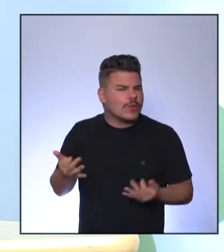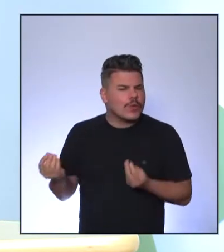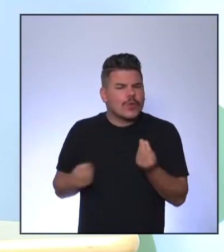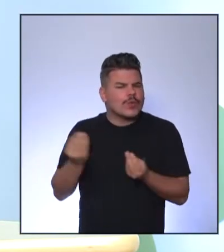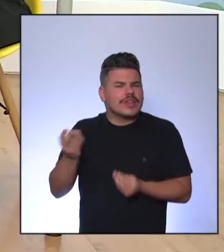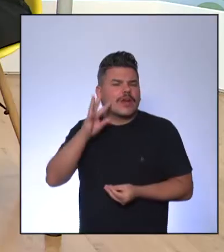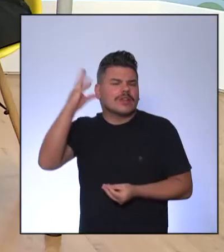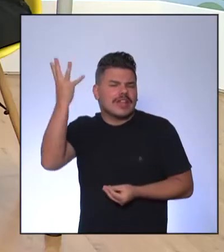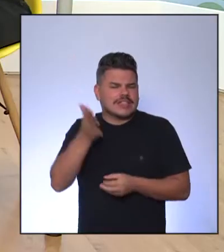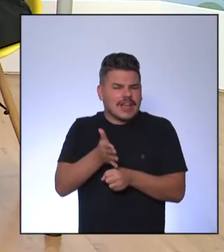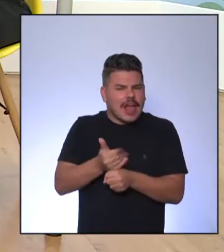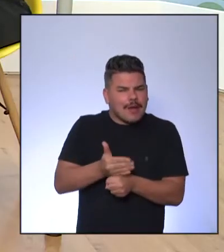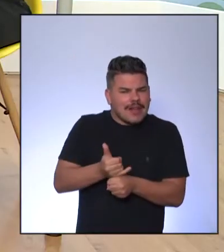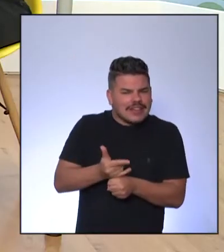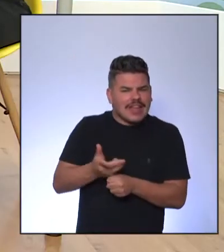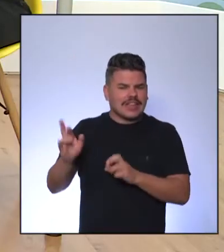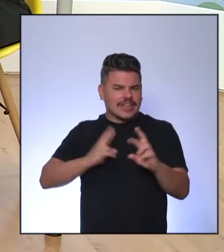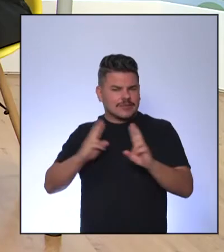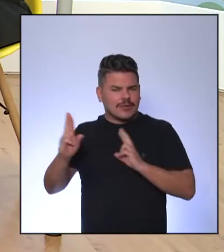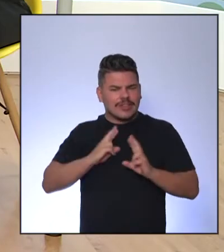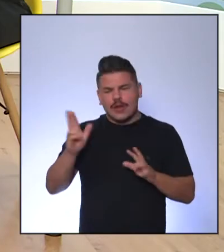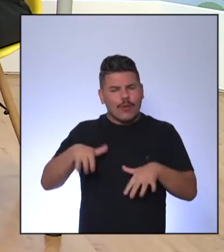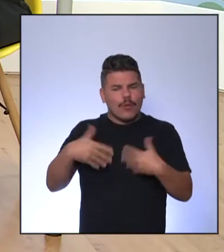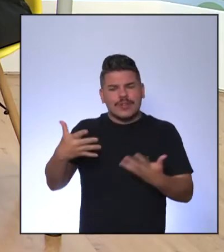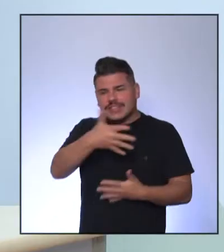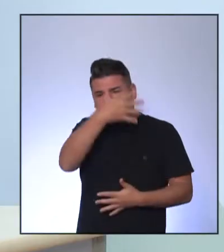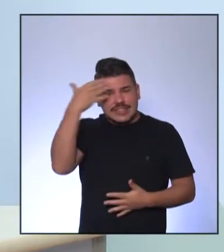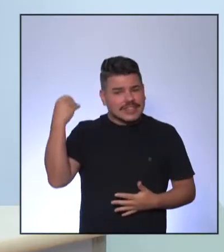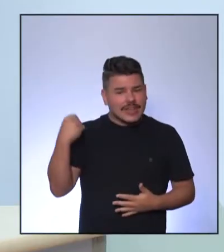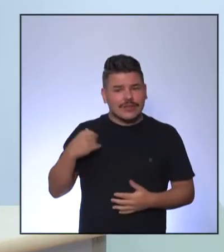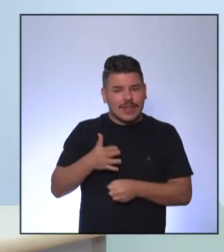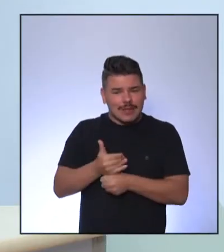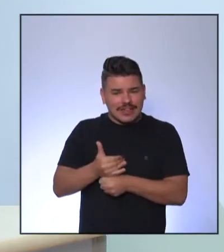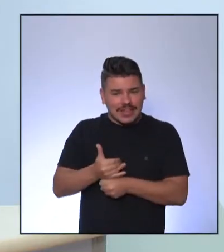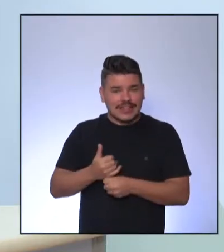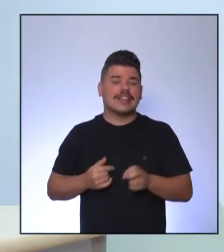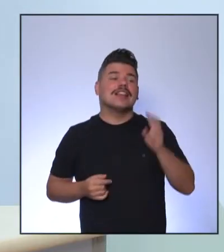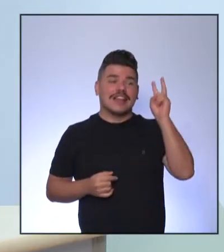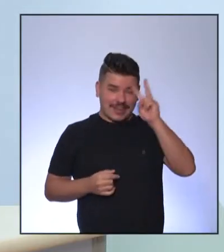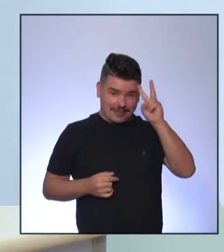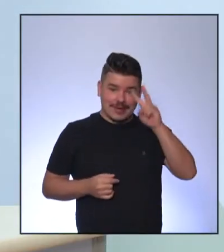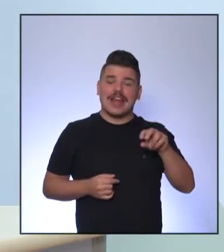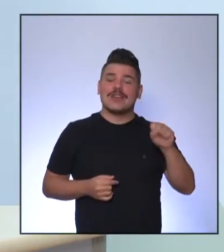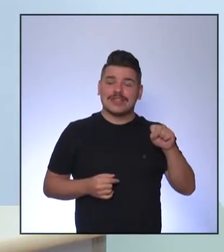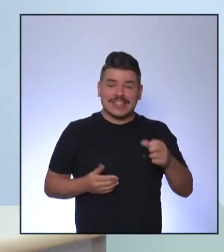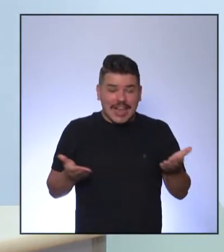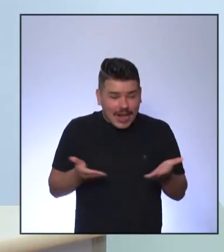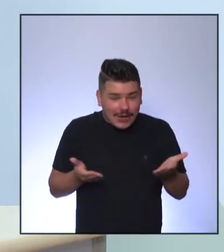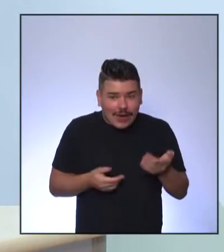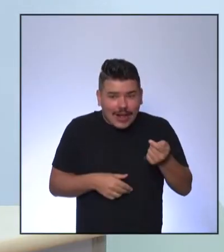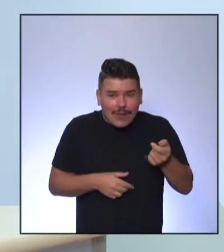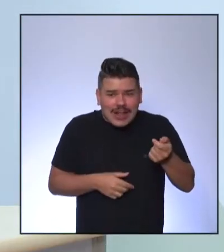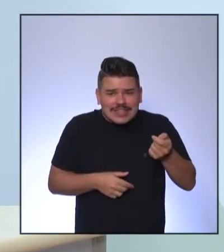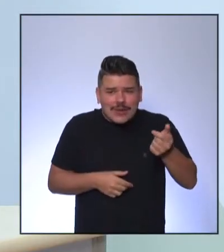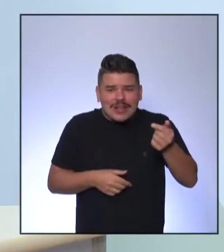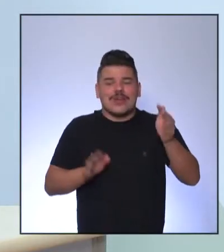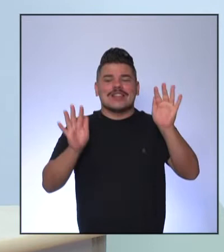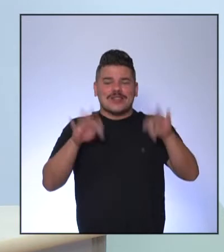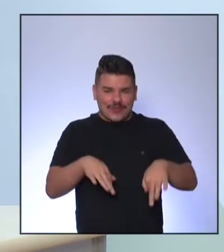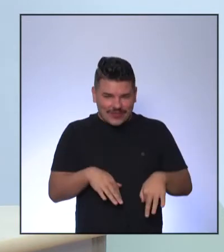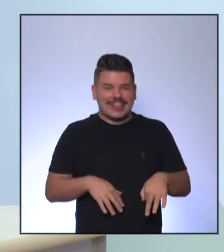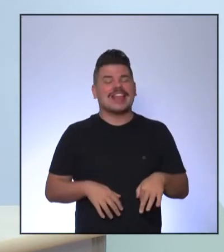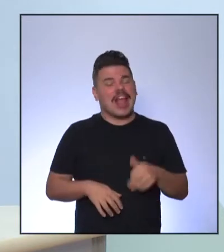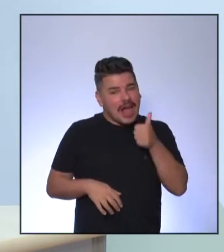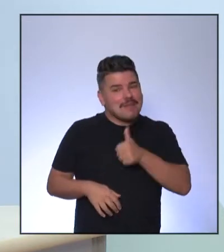algum efeito na reação ou ninguém nem lembrou da nossa batata? Olha, lembraram sim da batata. Agora, no finalzinho das interações no chat, a